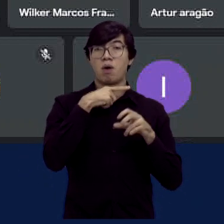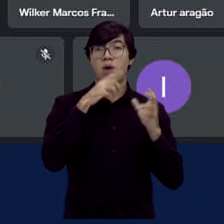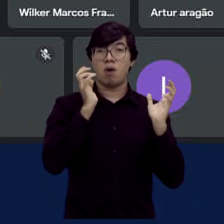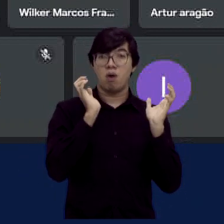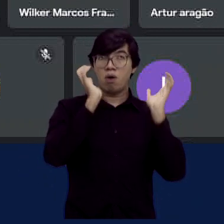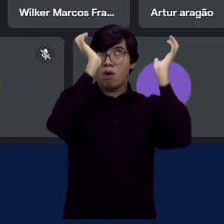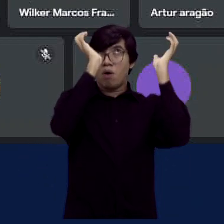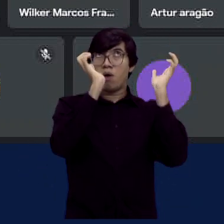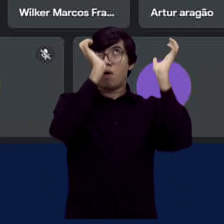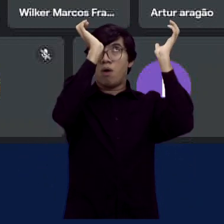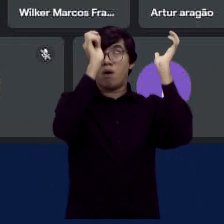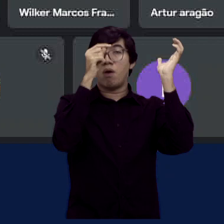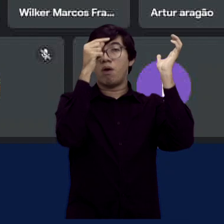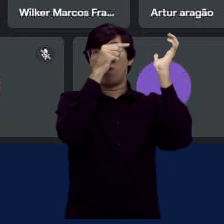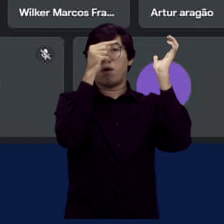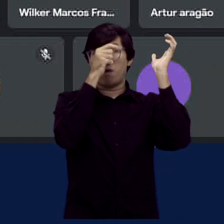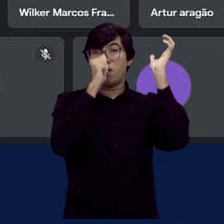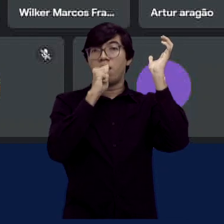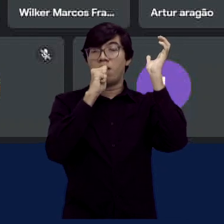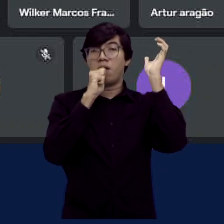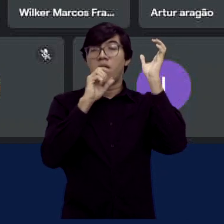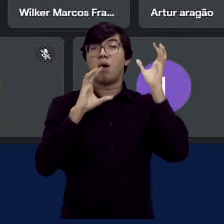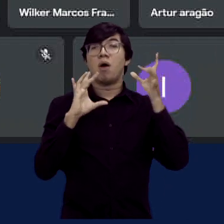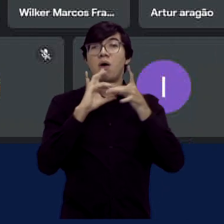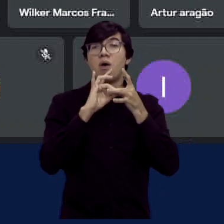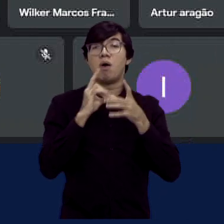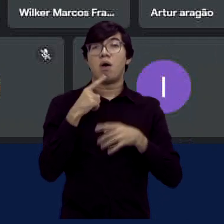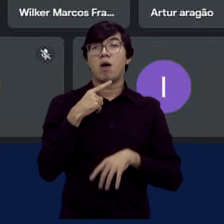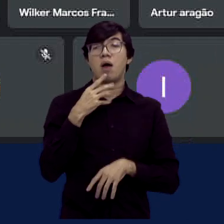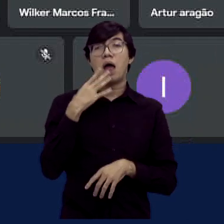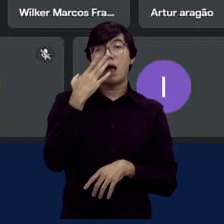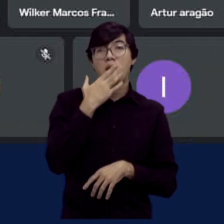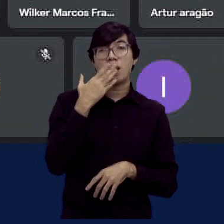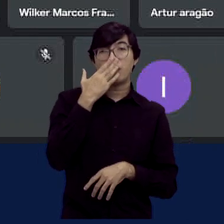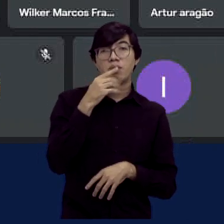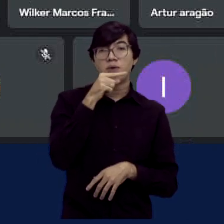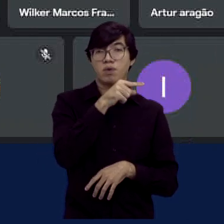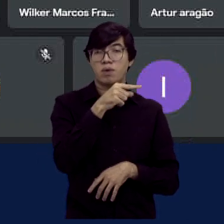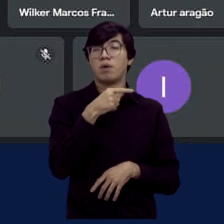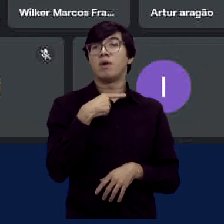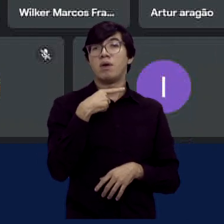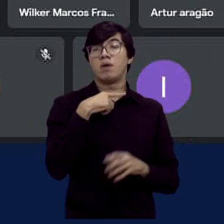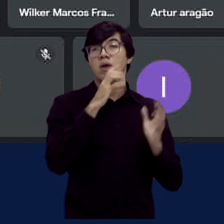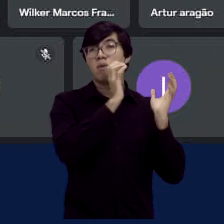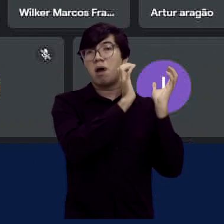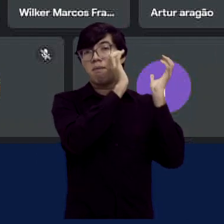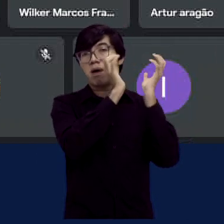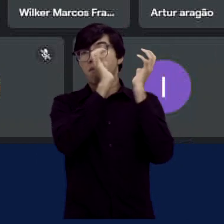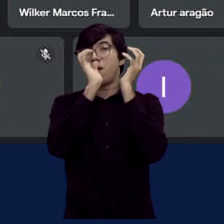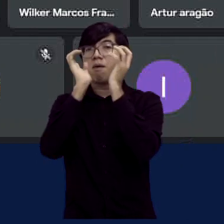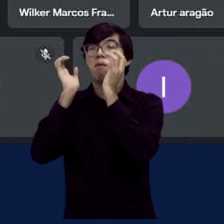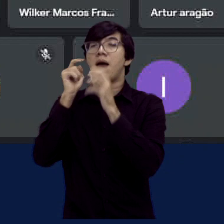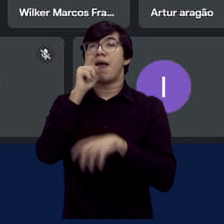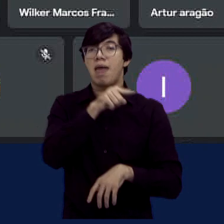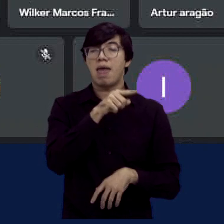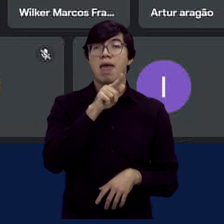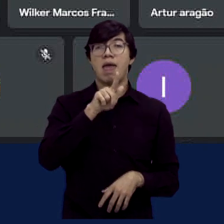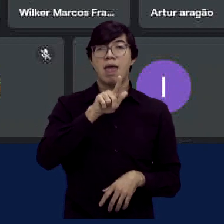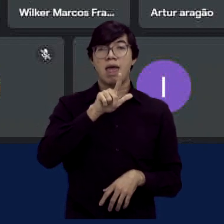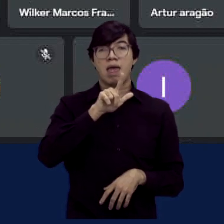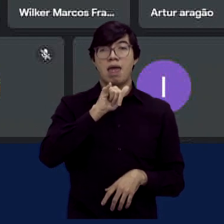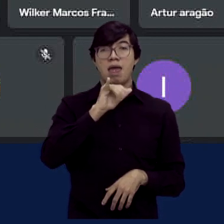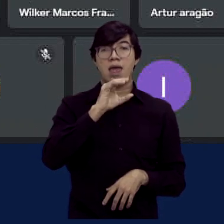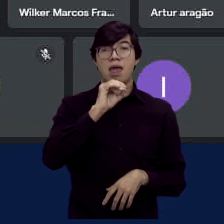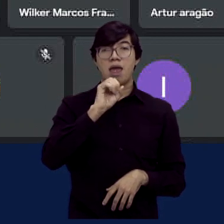menino, glicose passando, um cristal de glicose, né? Glicose passando, então tá levando. Assim, se o pâncreas